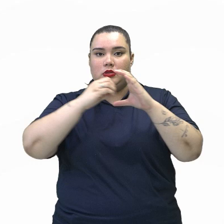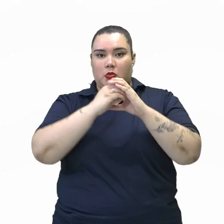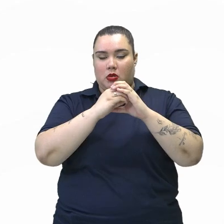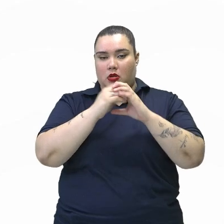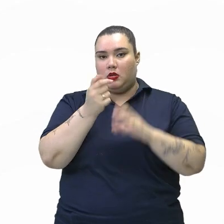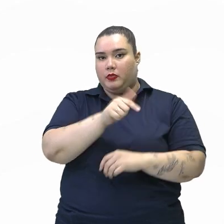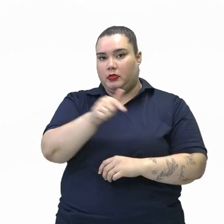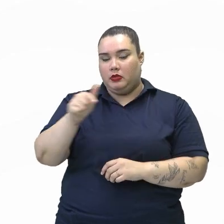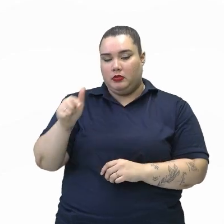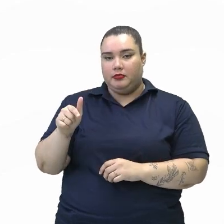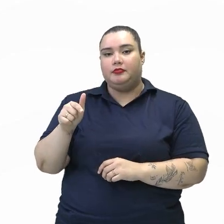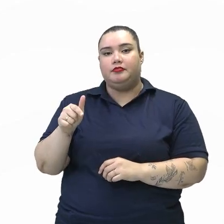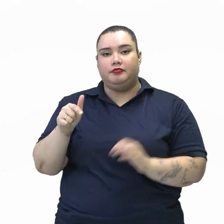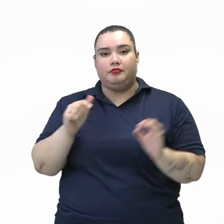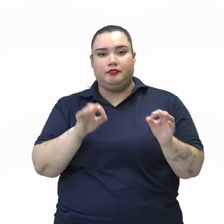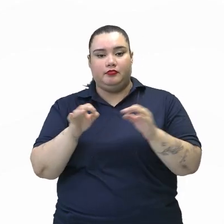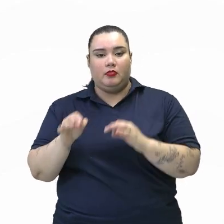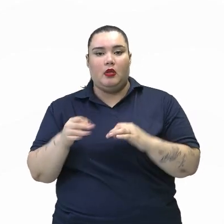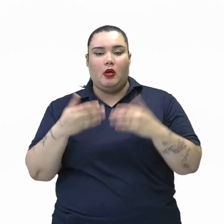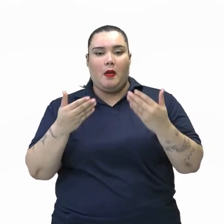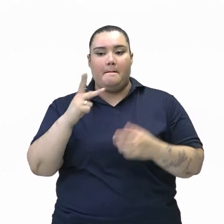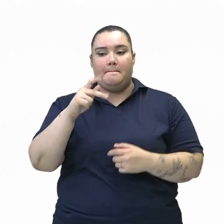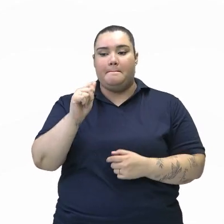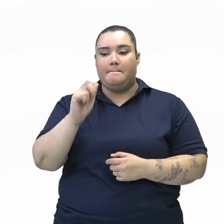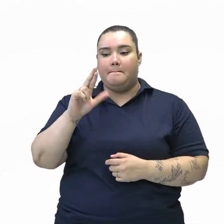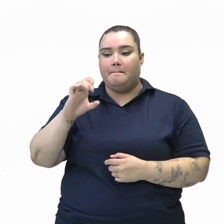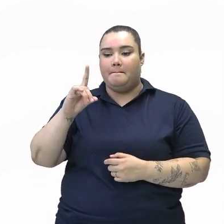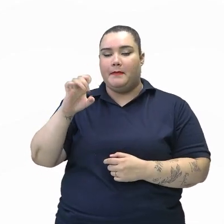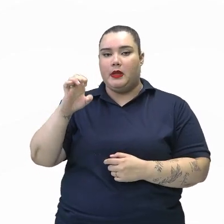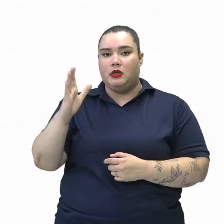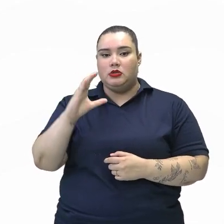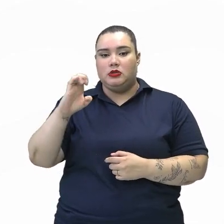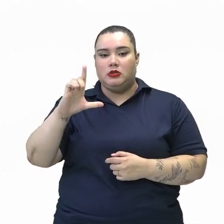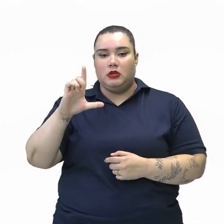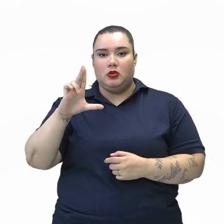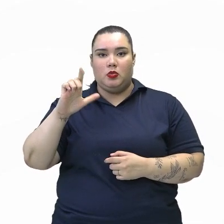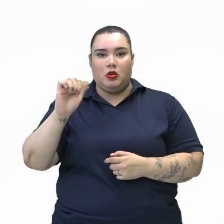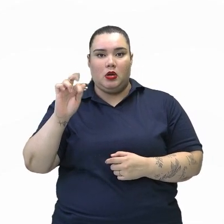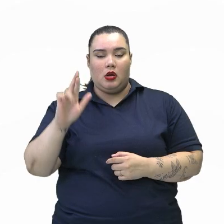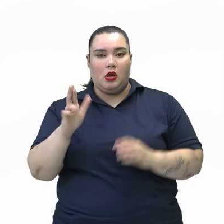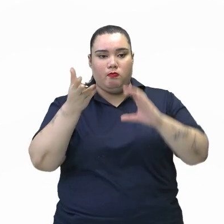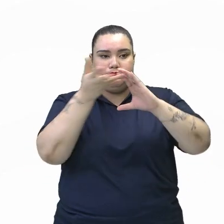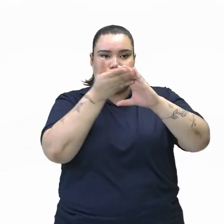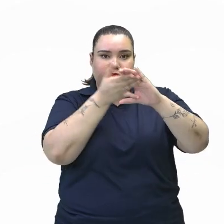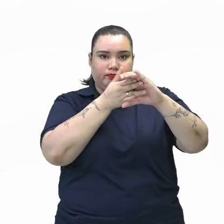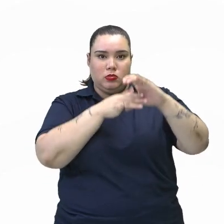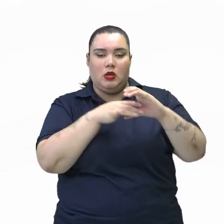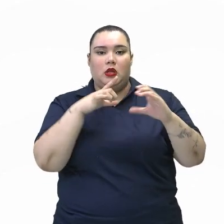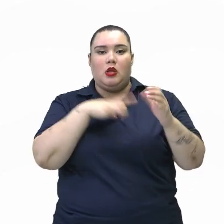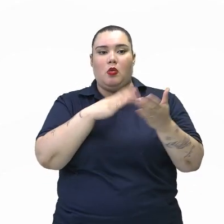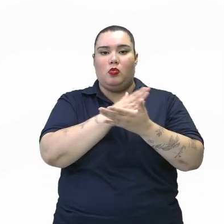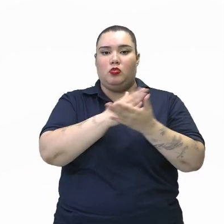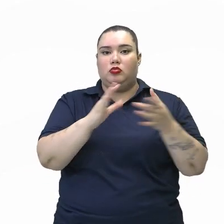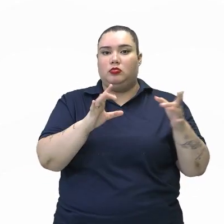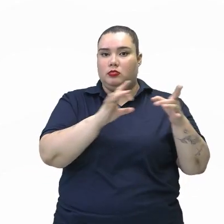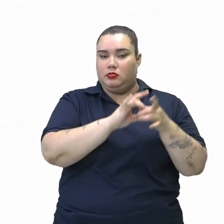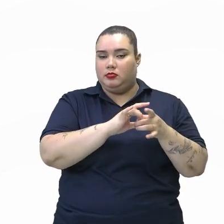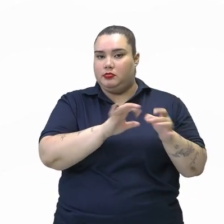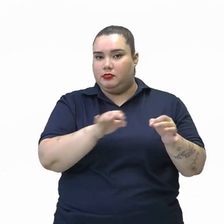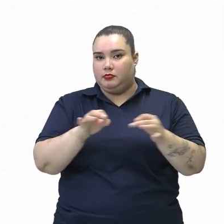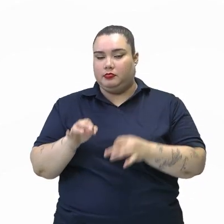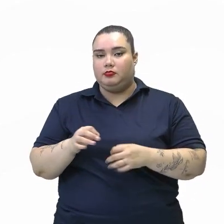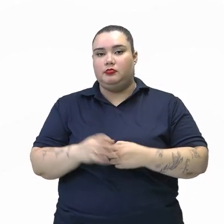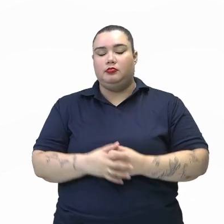característica importante. Parede celular, ela está relacionada apenas a alguns indivíduos procarióticos e todas as plantas, tá